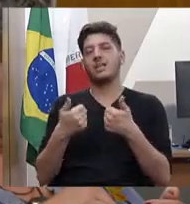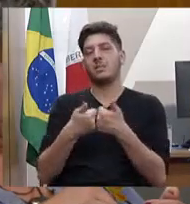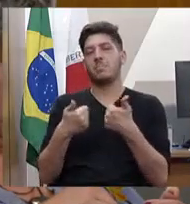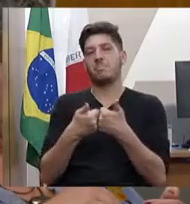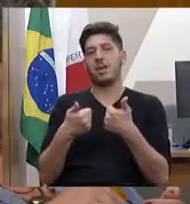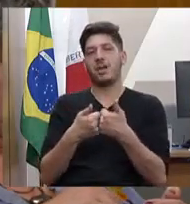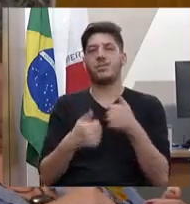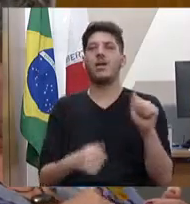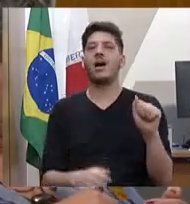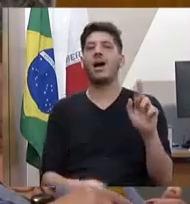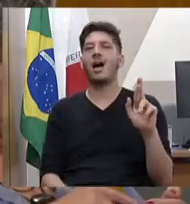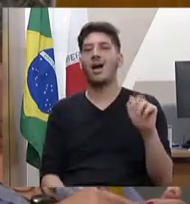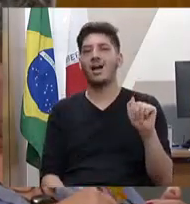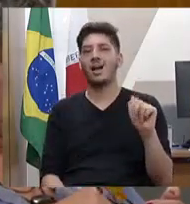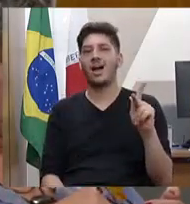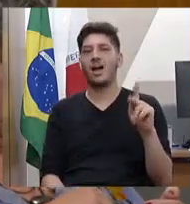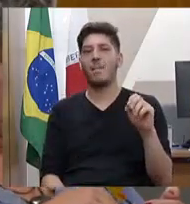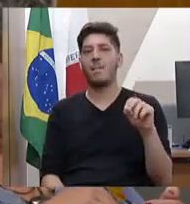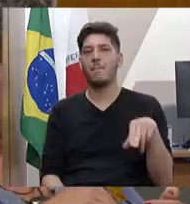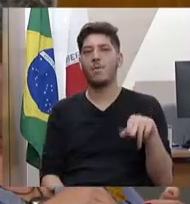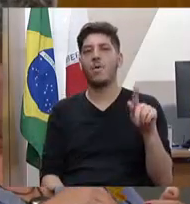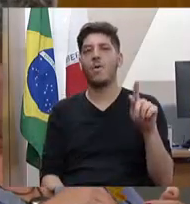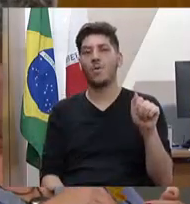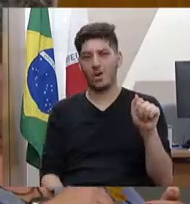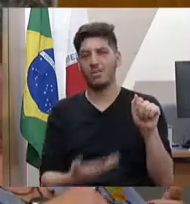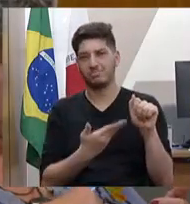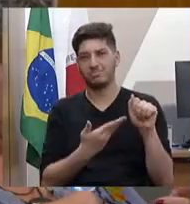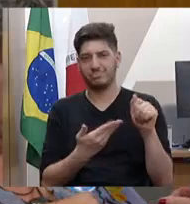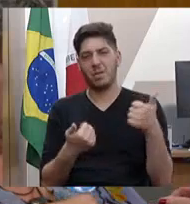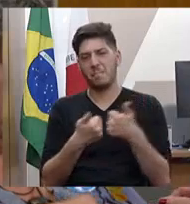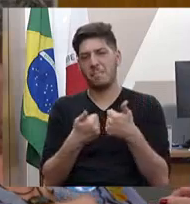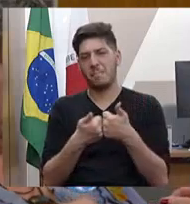Araponga bom então